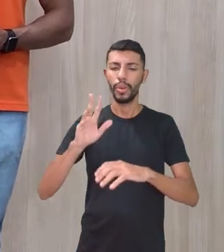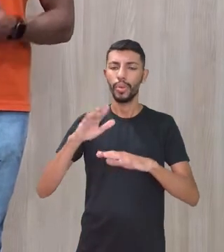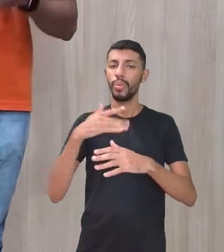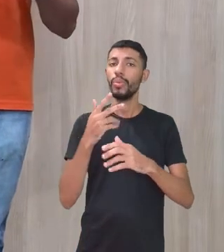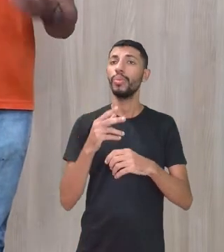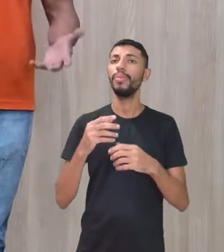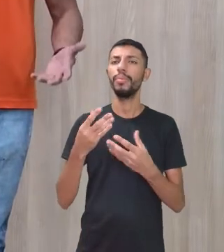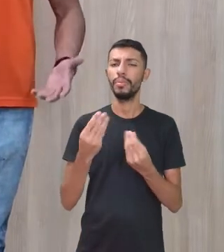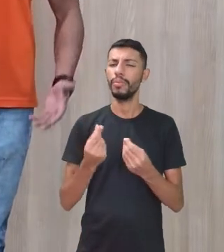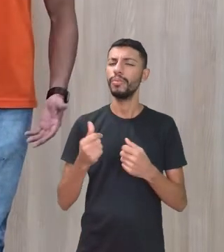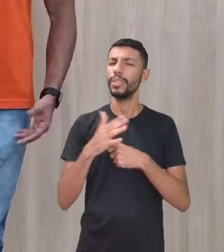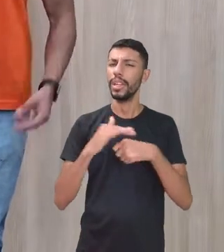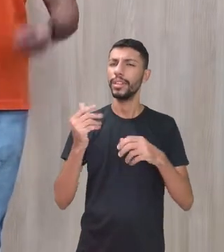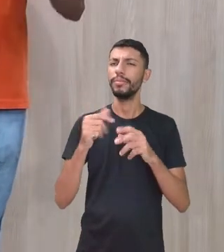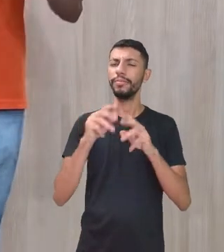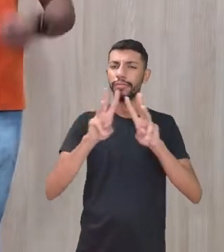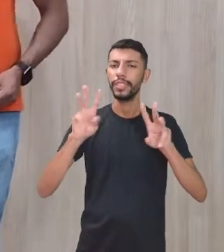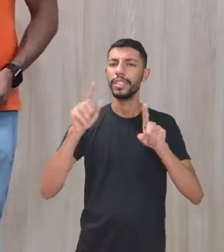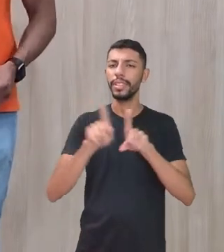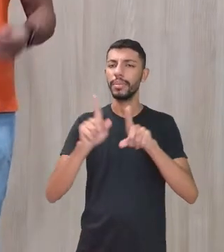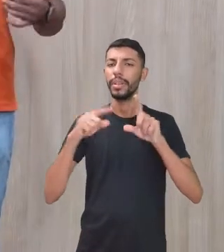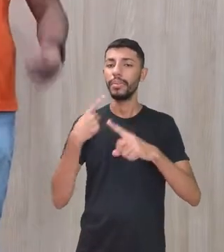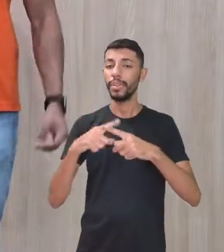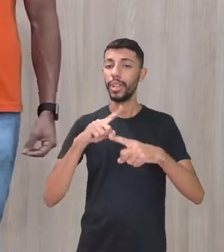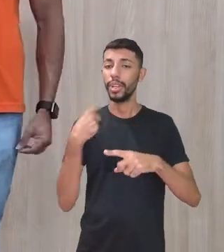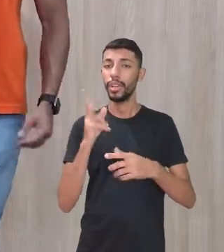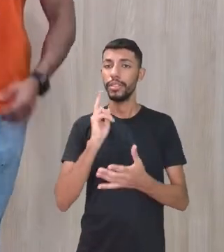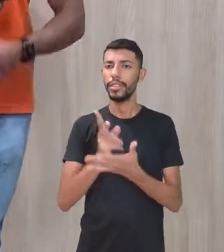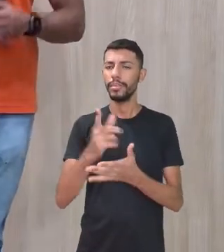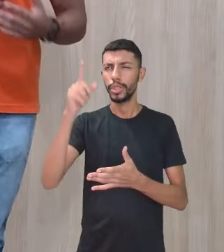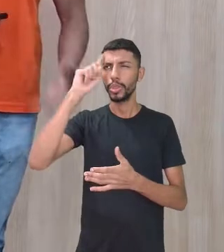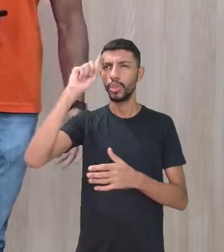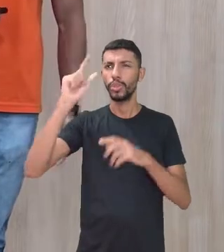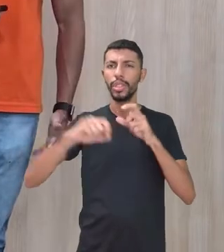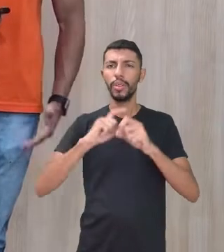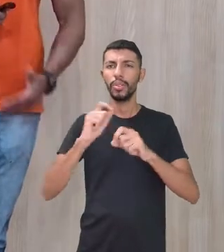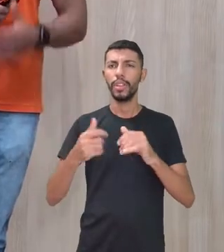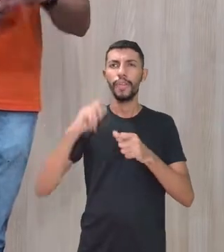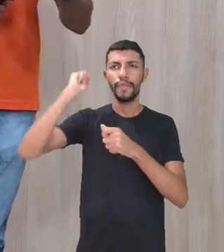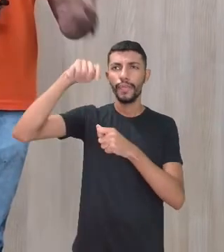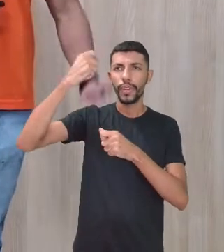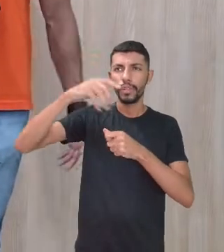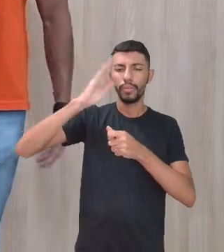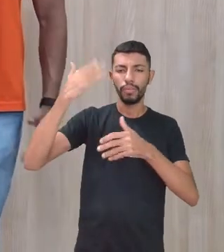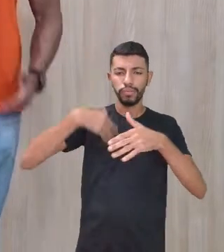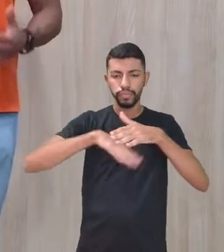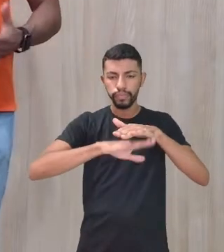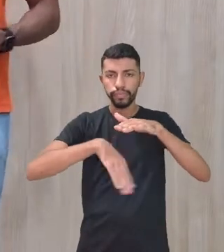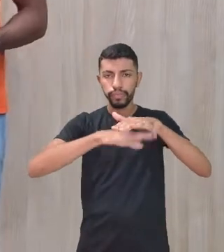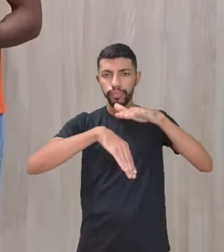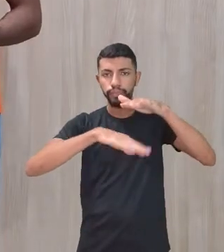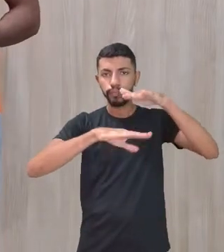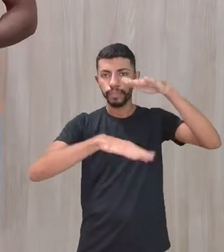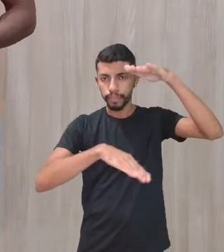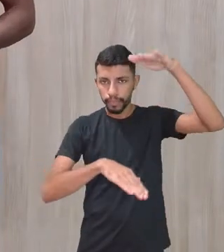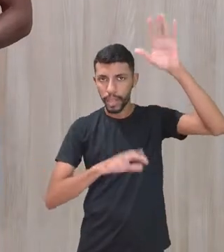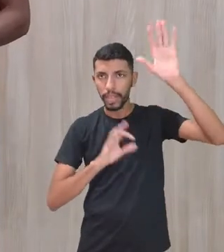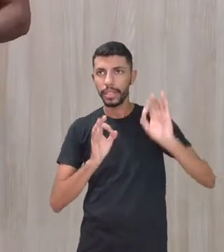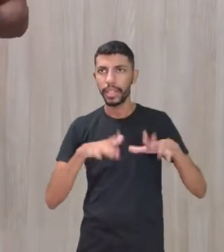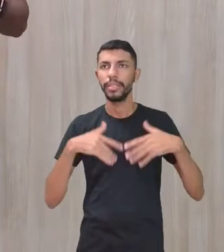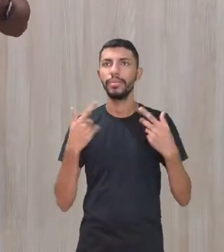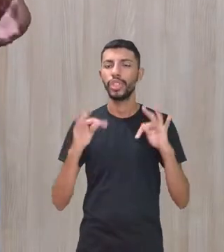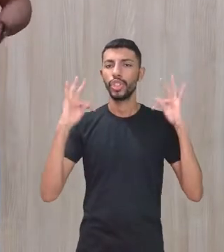plataforma também, que a gente alimenta constantemente todos os dias com vários vídeos de todas as disciplinas,